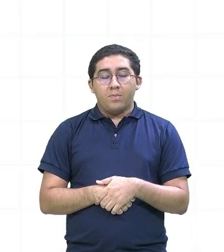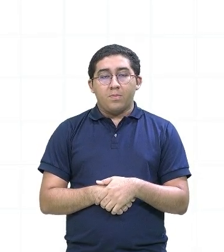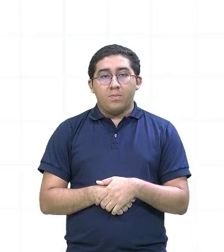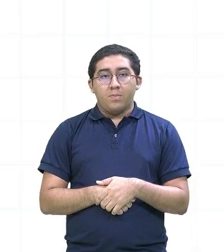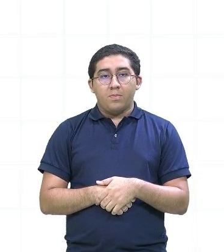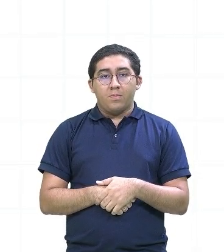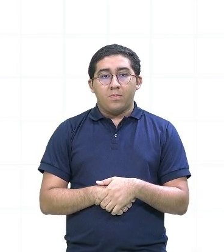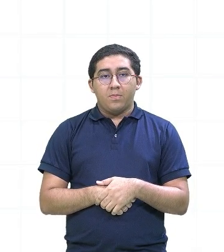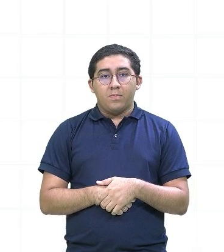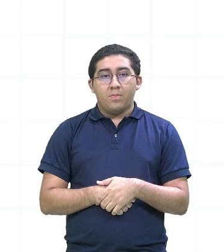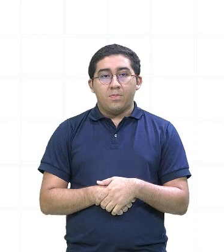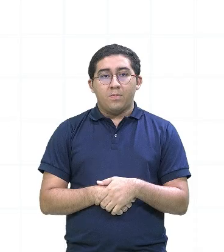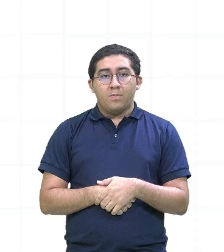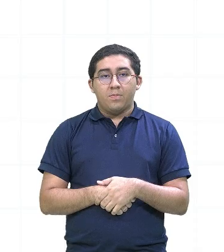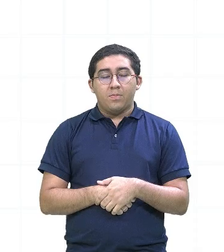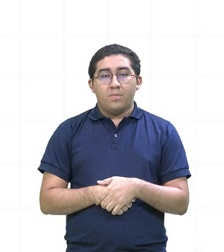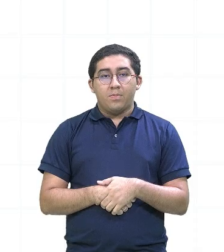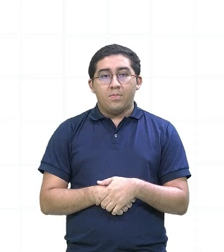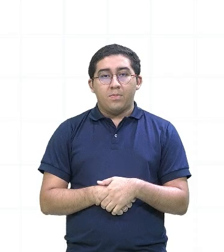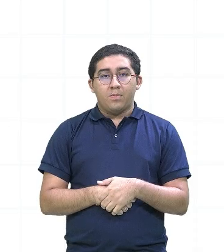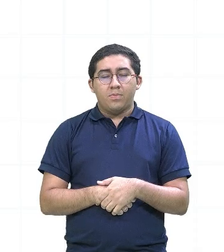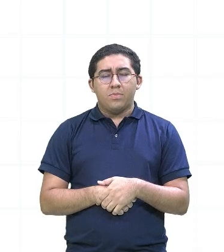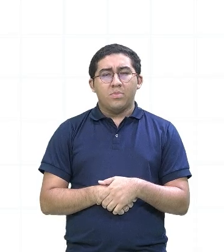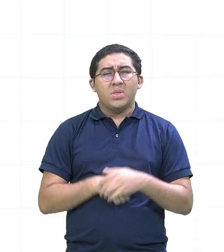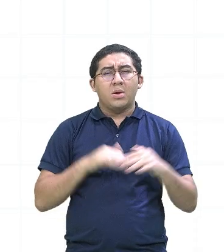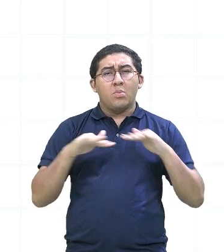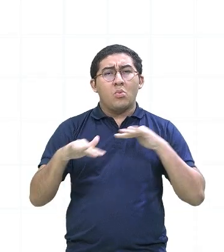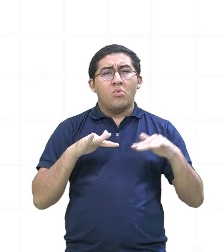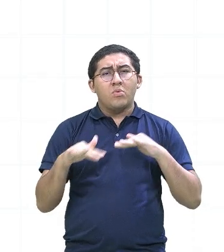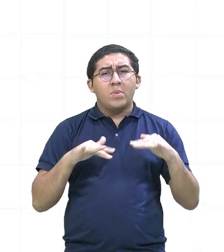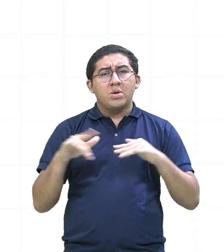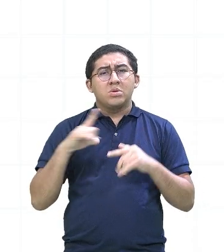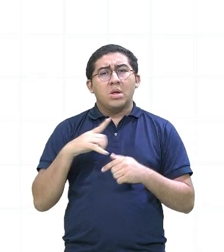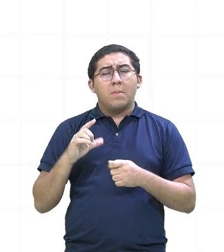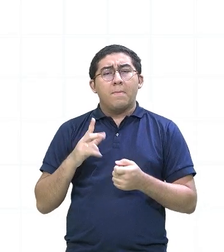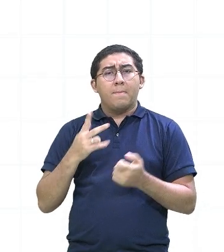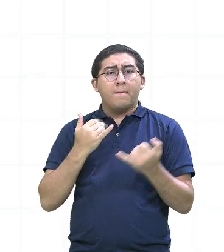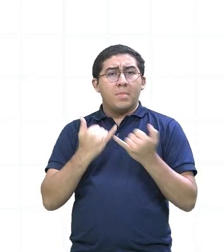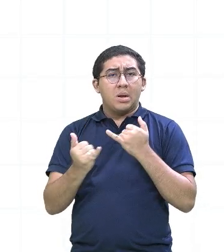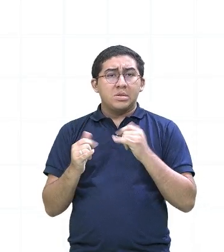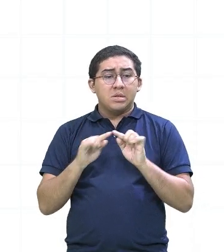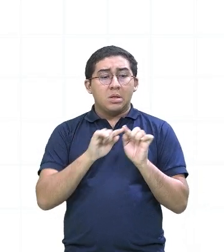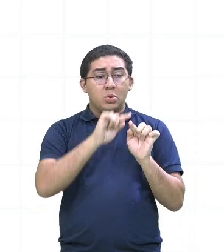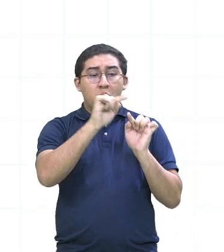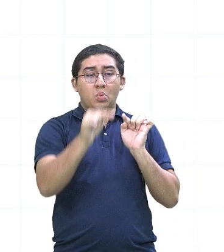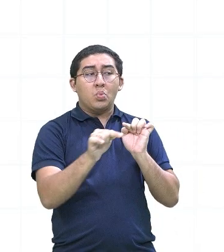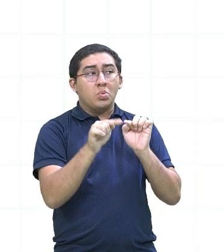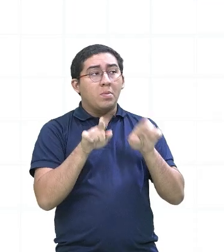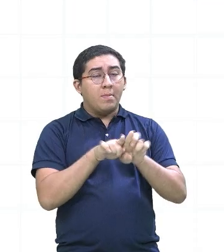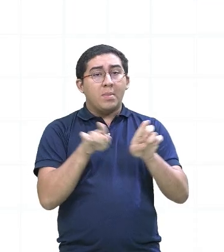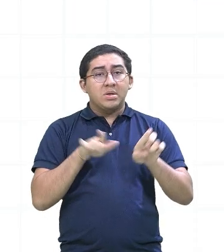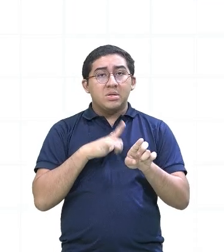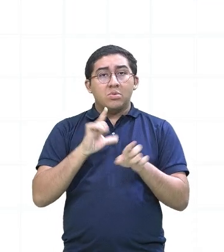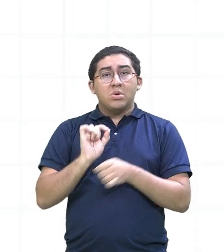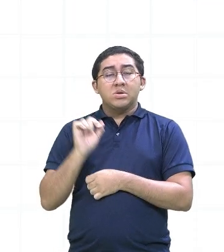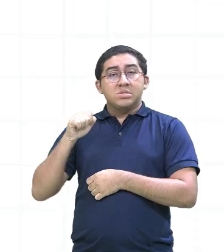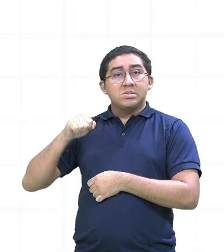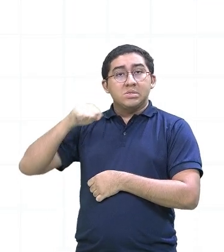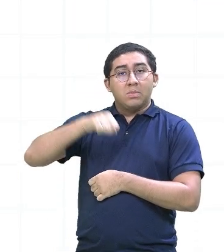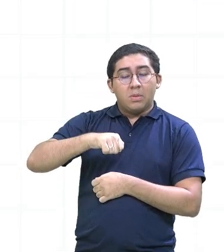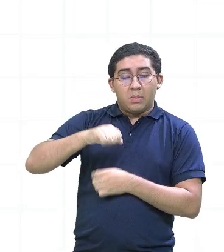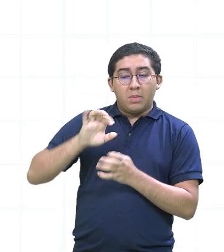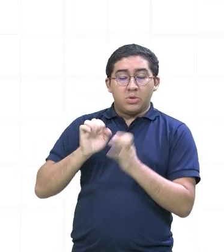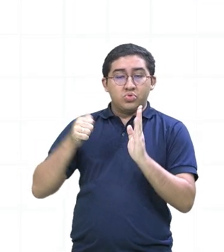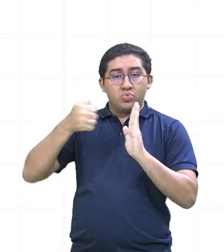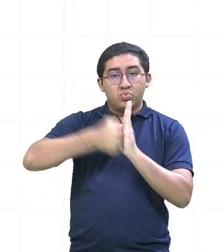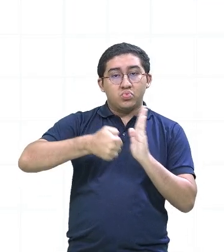num movimento meio elíptico, né? Meio arredondado, só que na diagonal, saindo de cima para baixo e de um